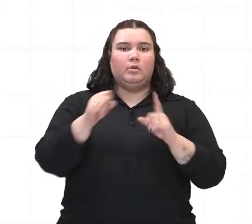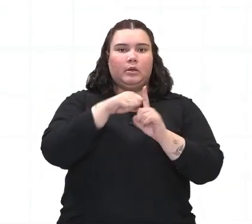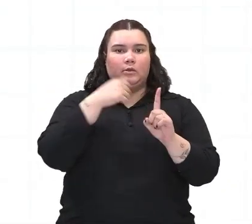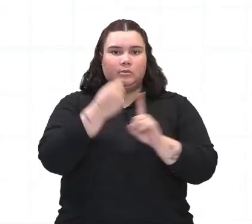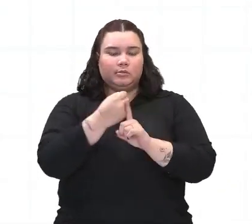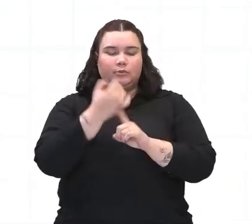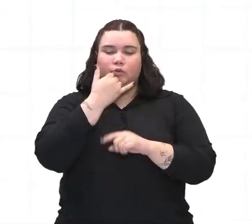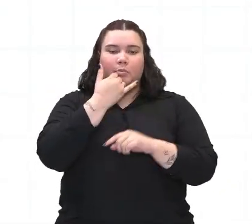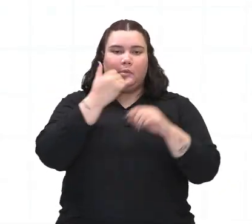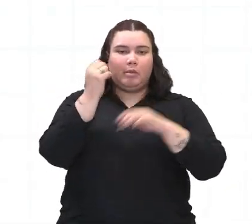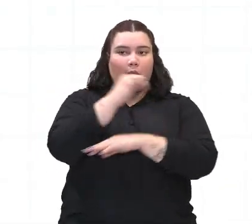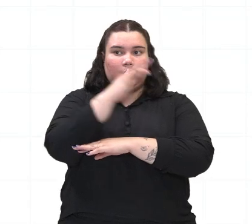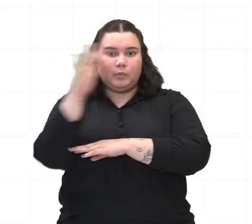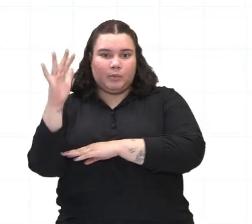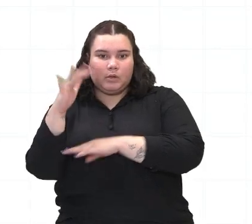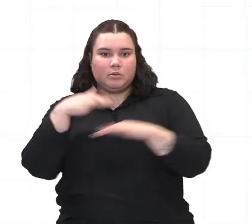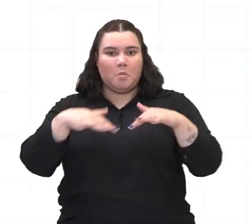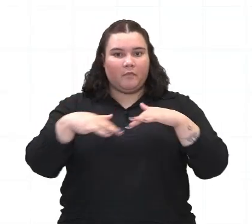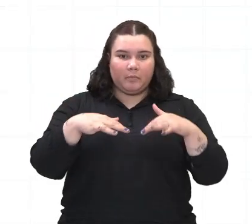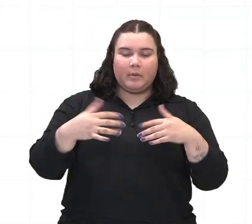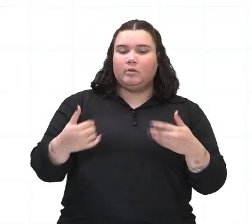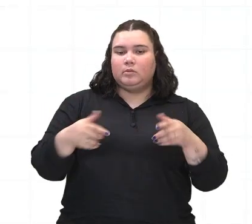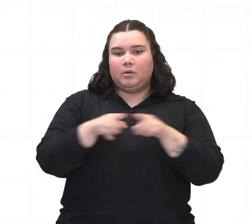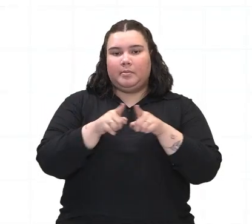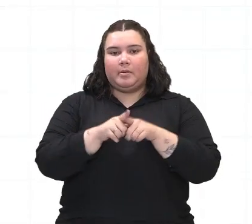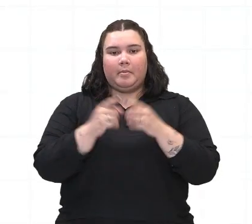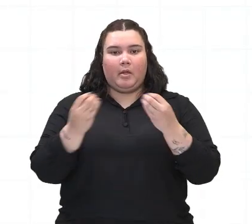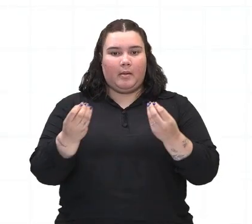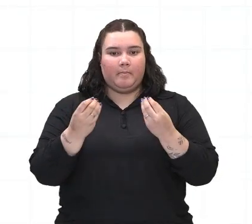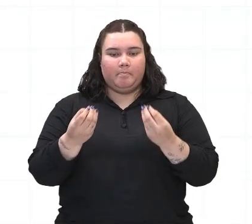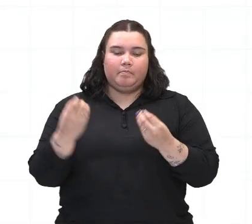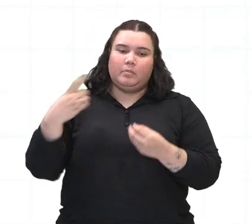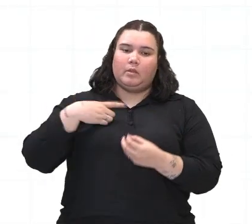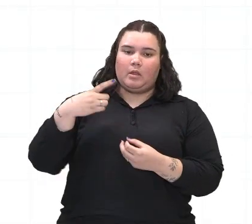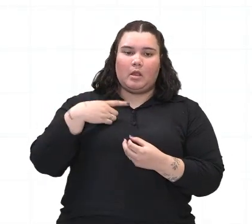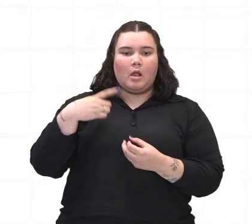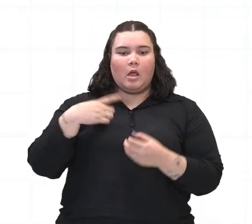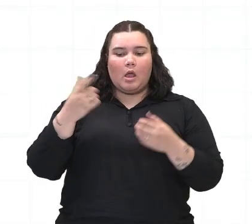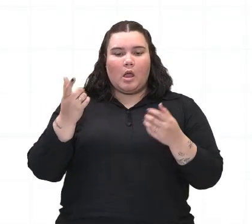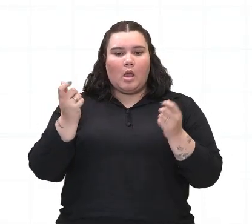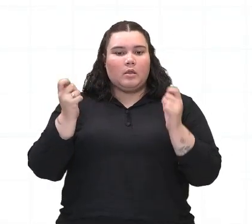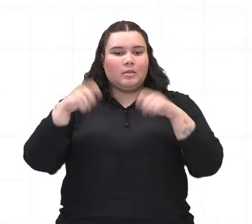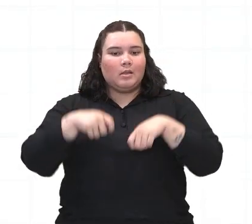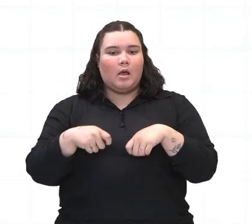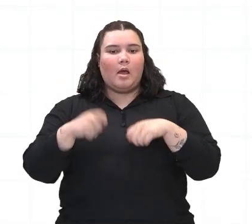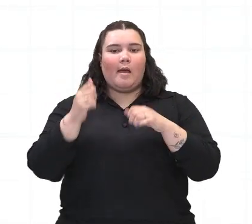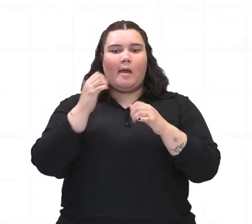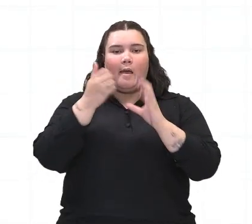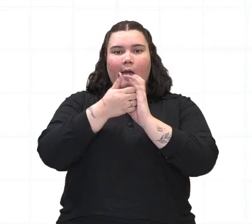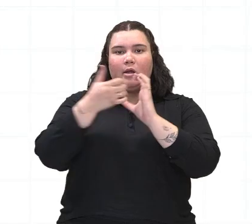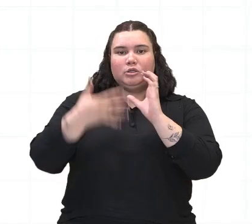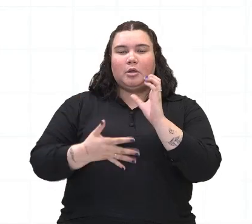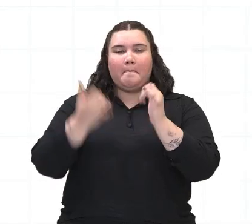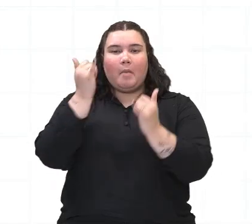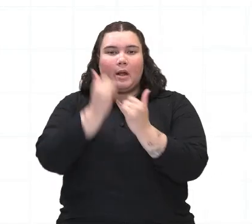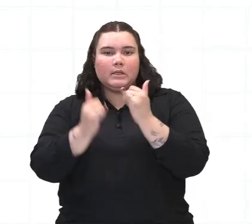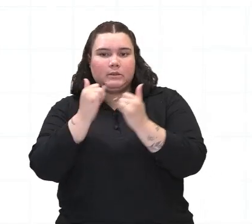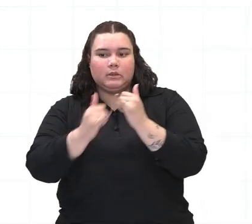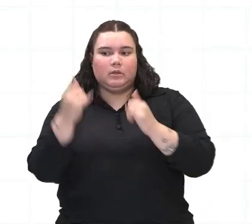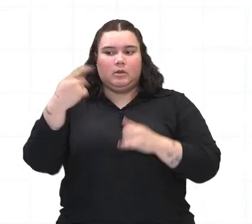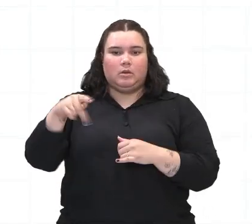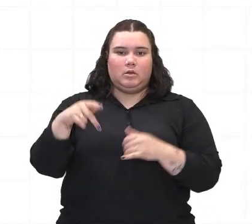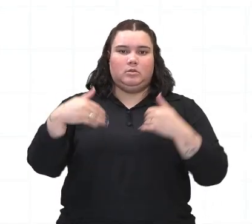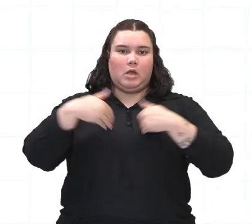movimentos dos animais mas para para aproximar desses animais para facilitar ali no seu momento de